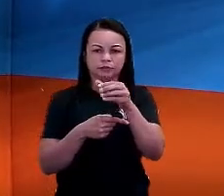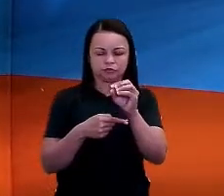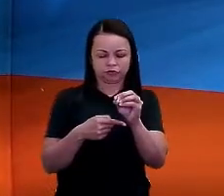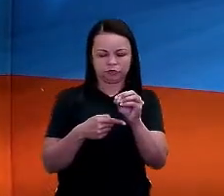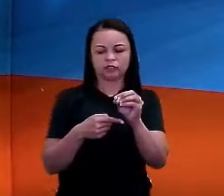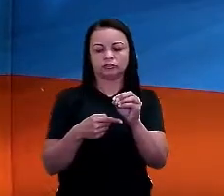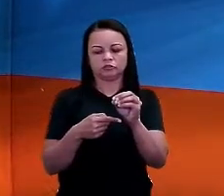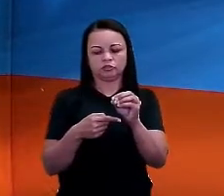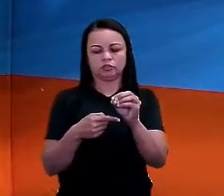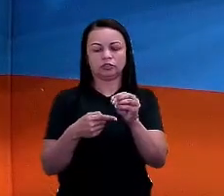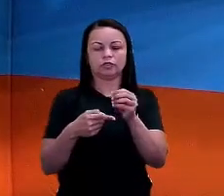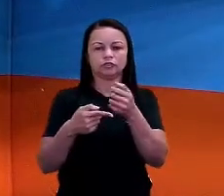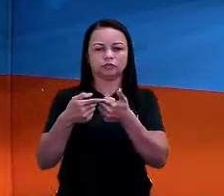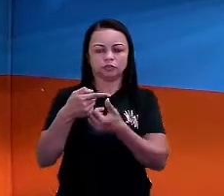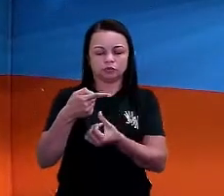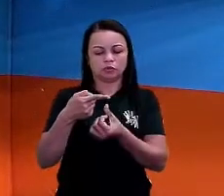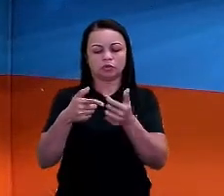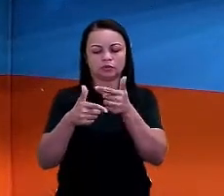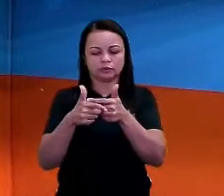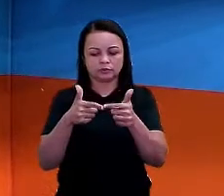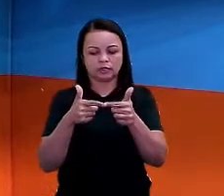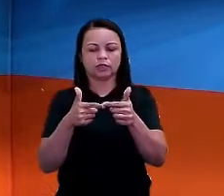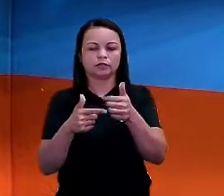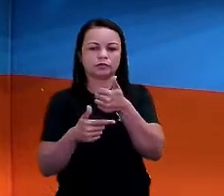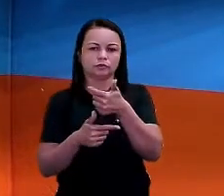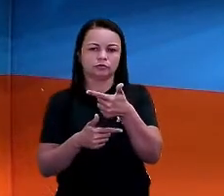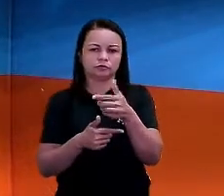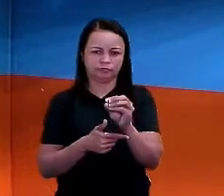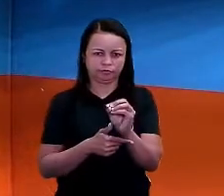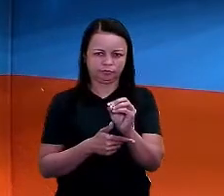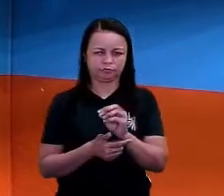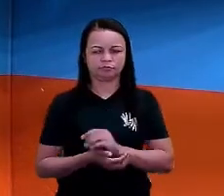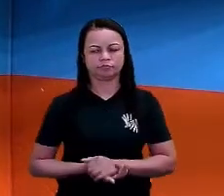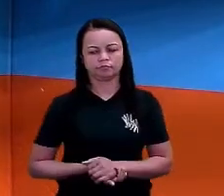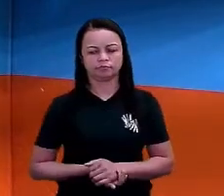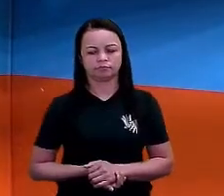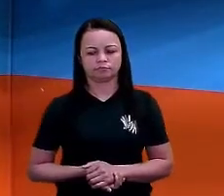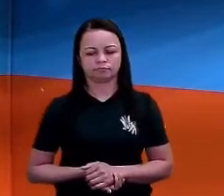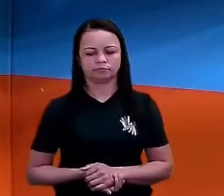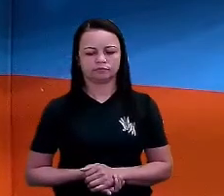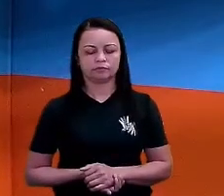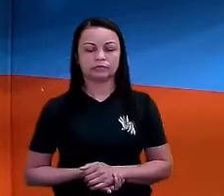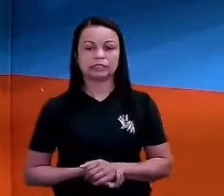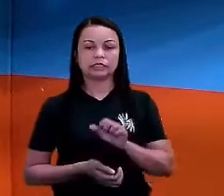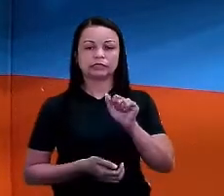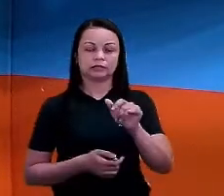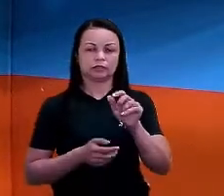120 graus. Beleza? Deu para entender? E se a gente observar, né,